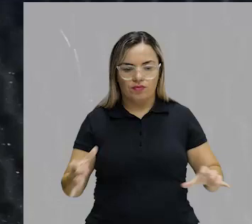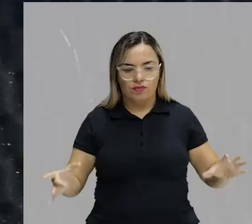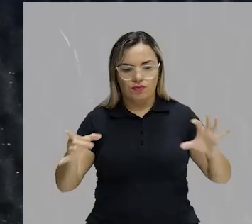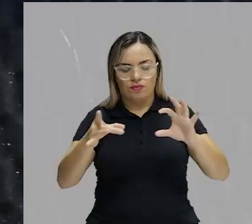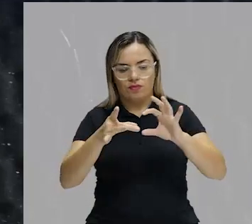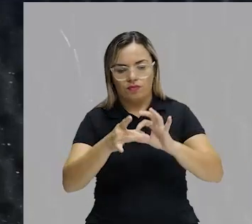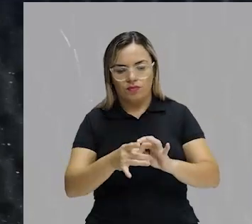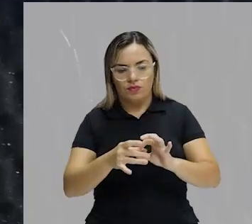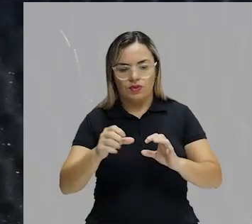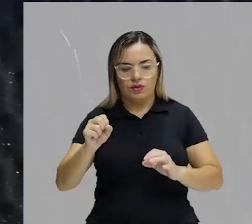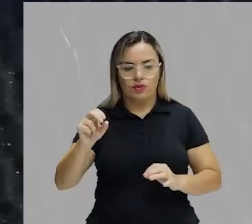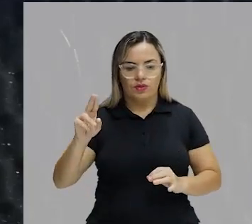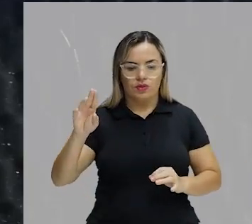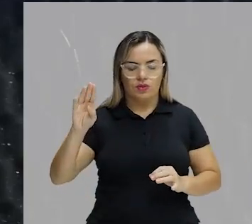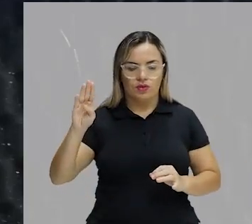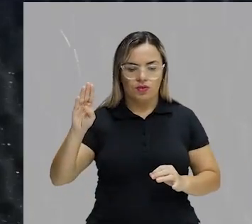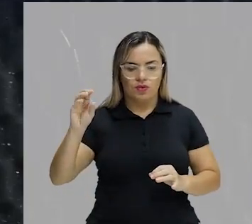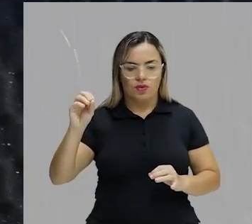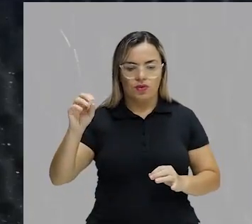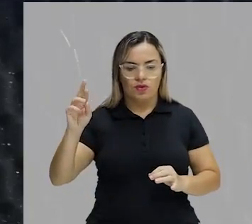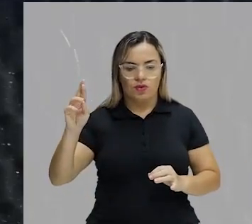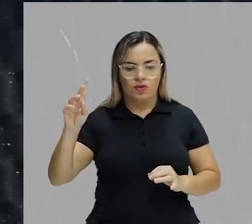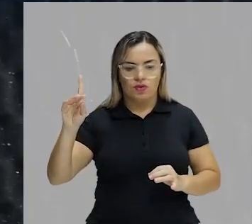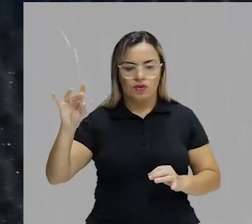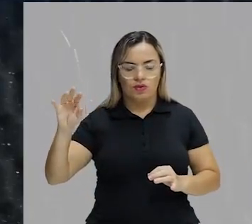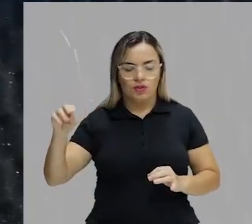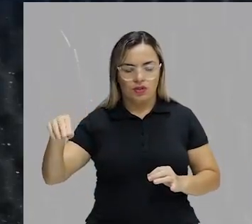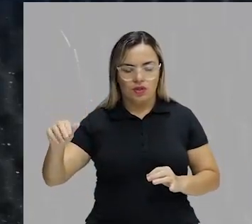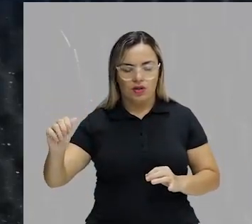conjunção subordinativa, certo?